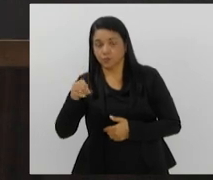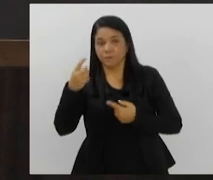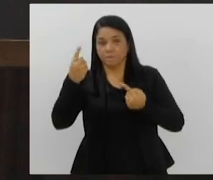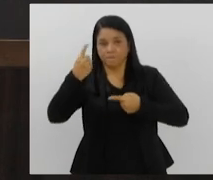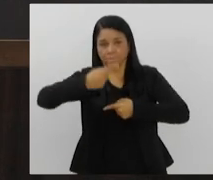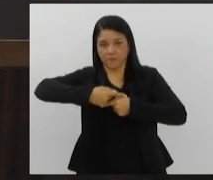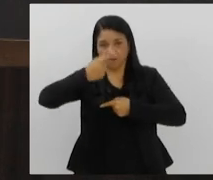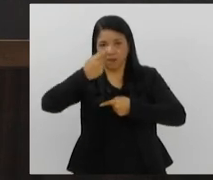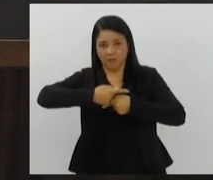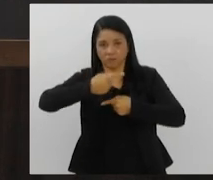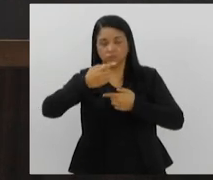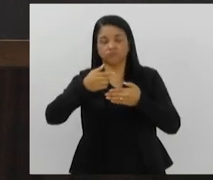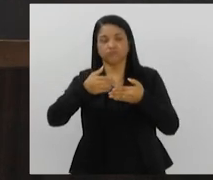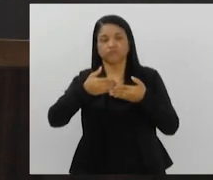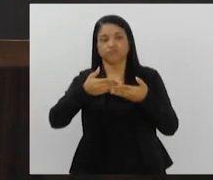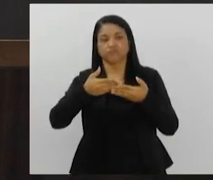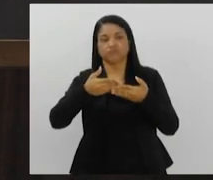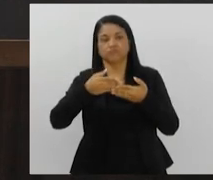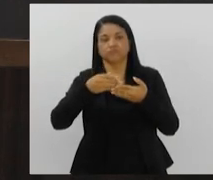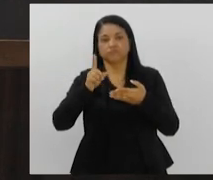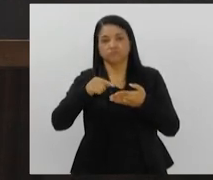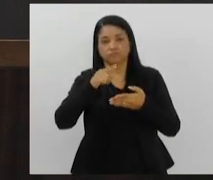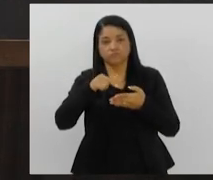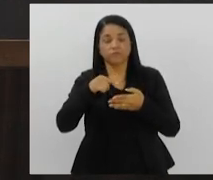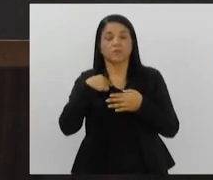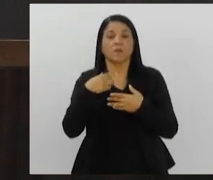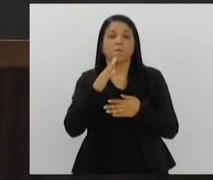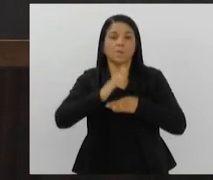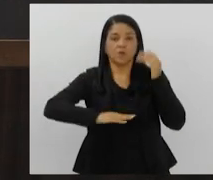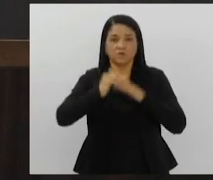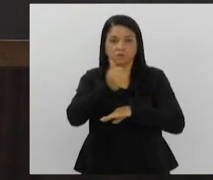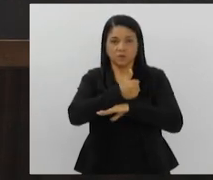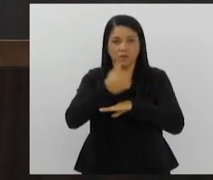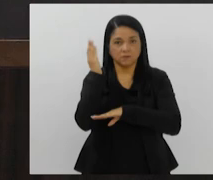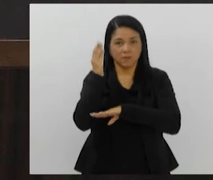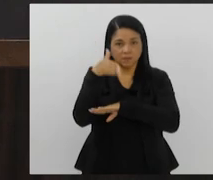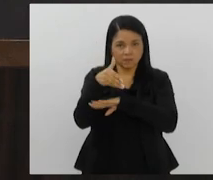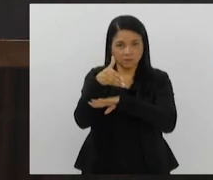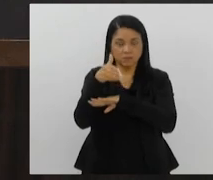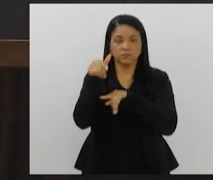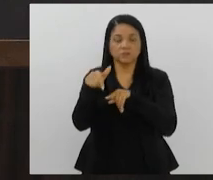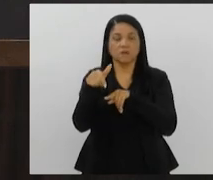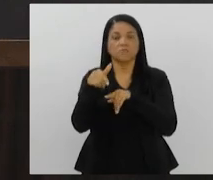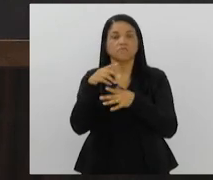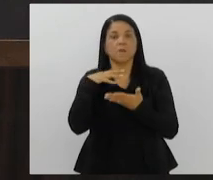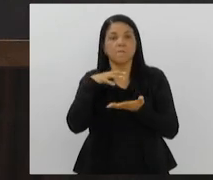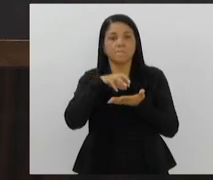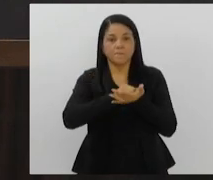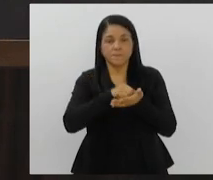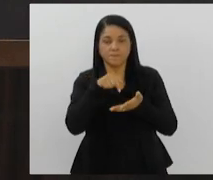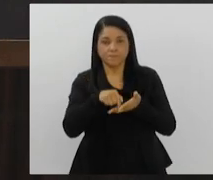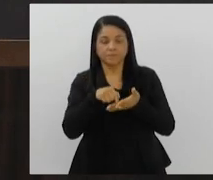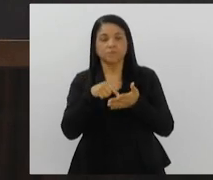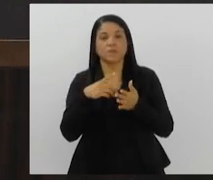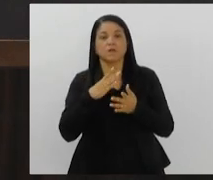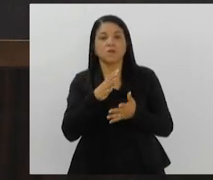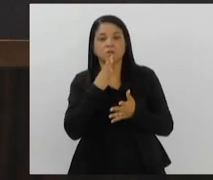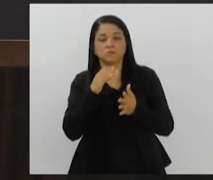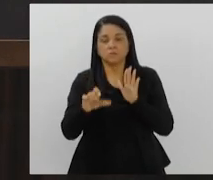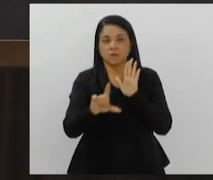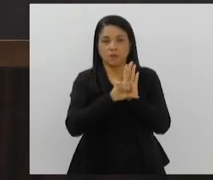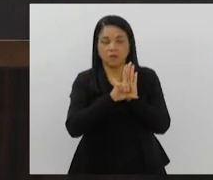Janeiro após profissionais taxistas credenciados e devidamente reconhecidos no sistema da lei estadual